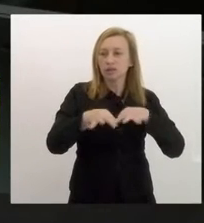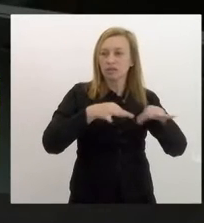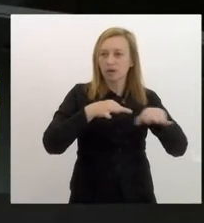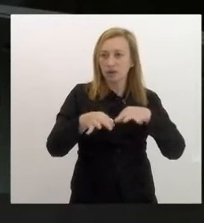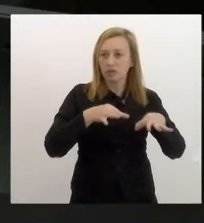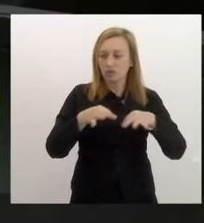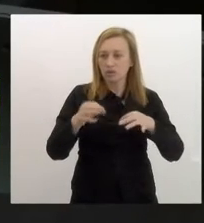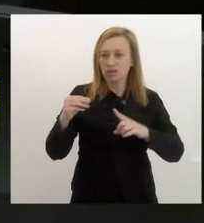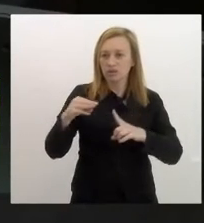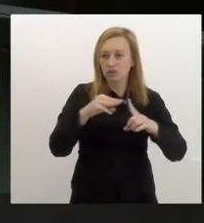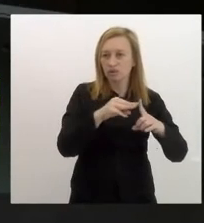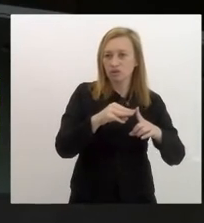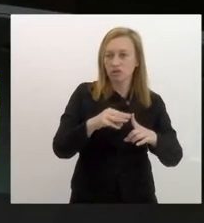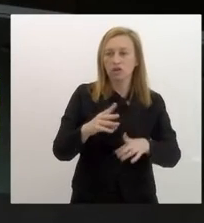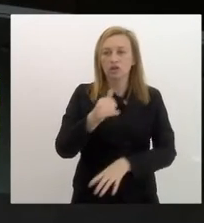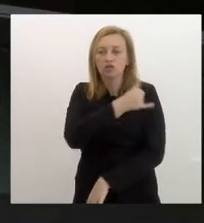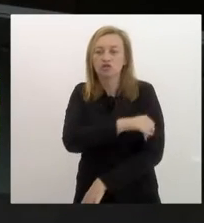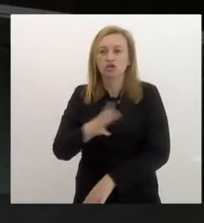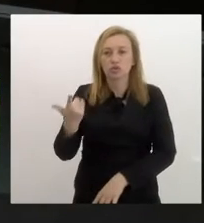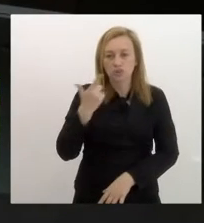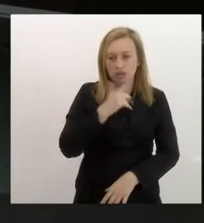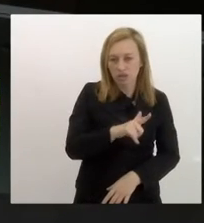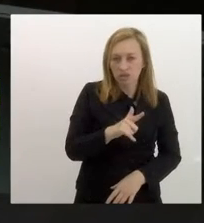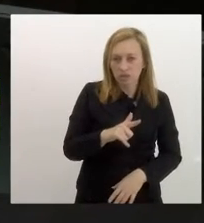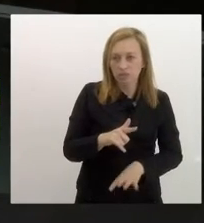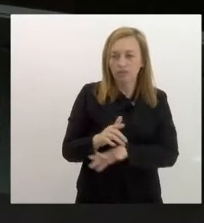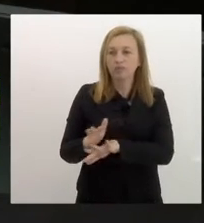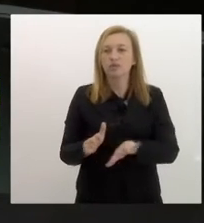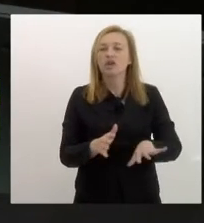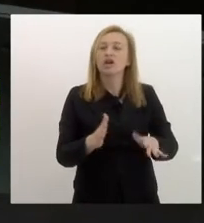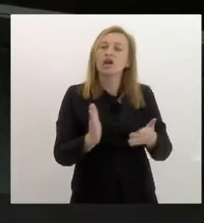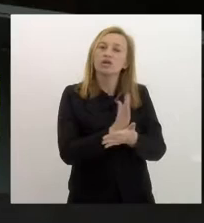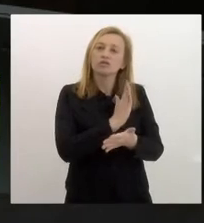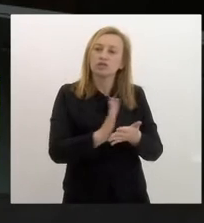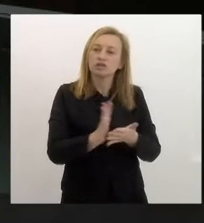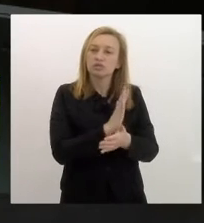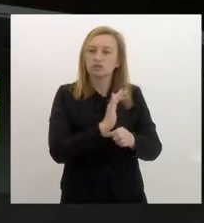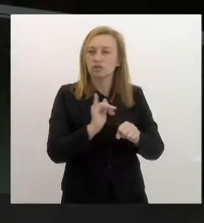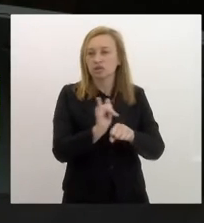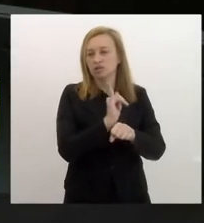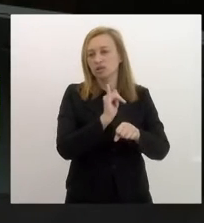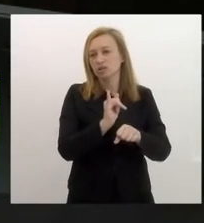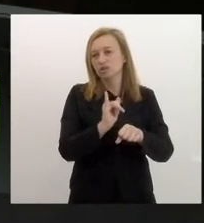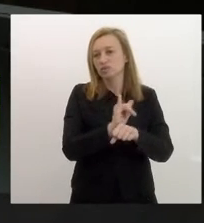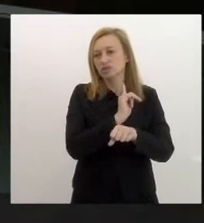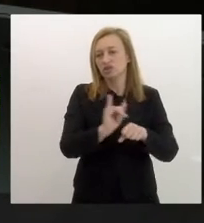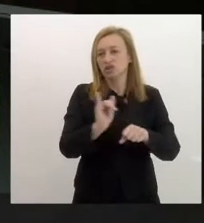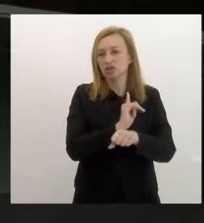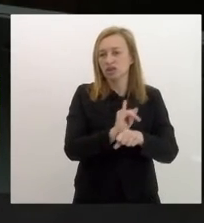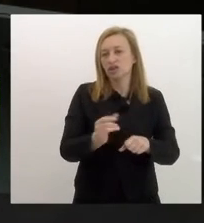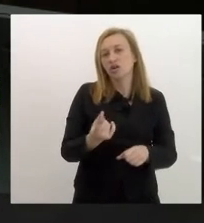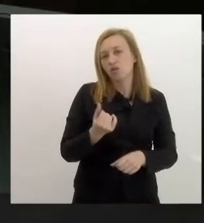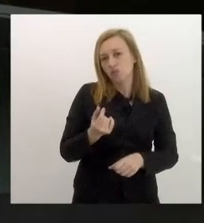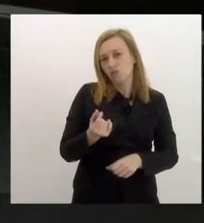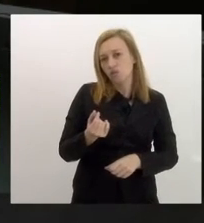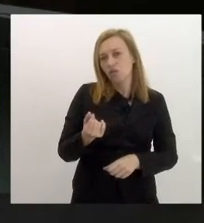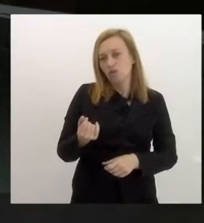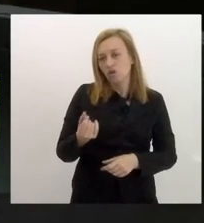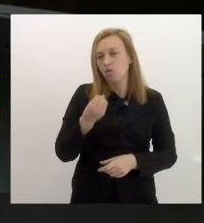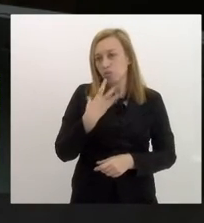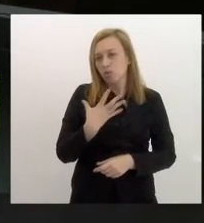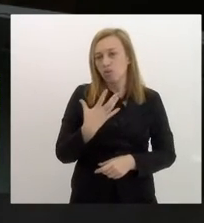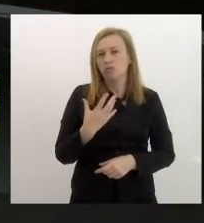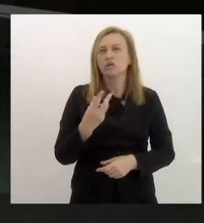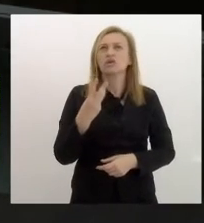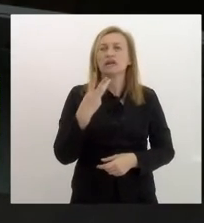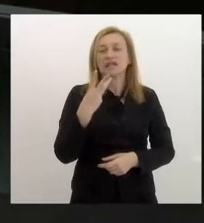Rio de Janeiro ganha com isso nós fizemos algumas projeções e é um valor extremamente significativo também claro que eu tô falando